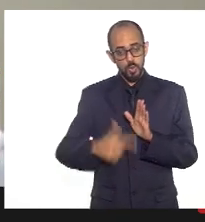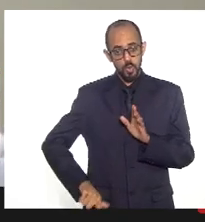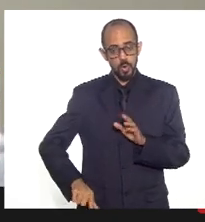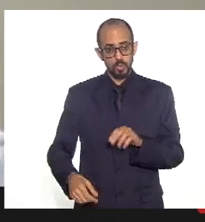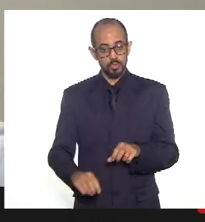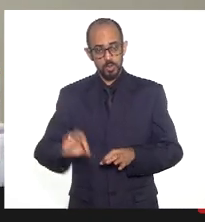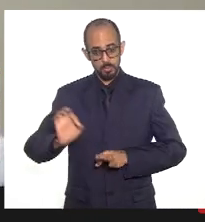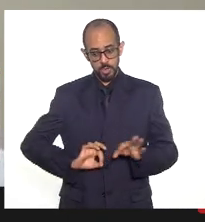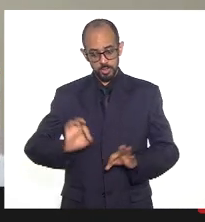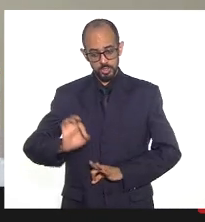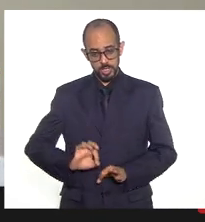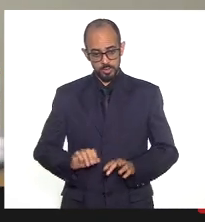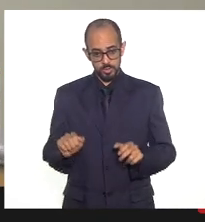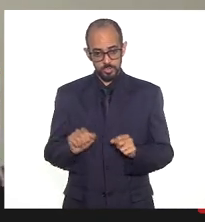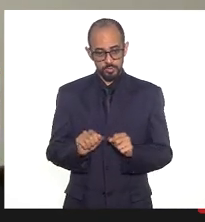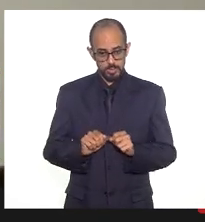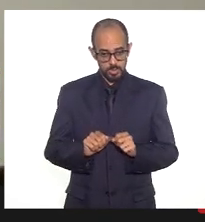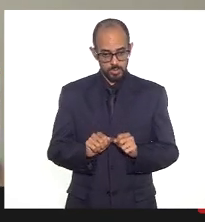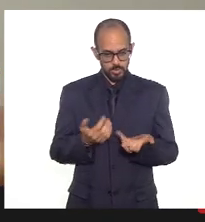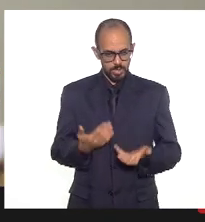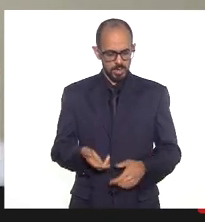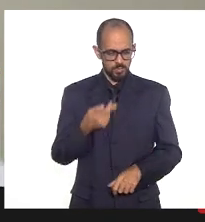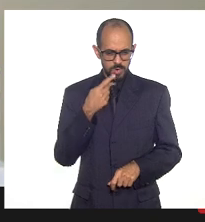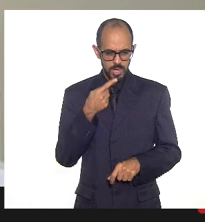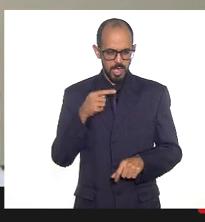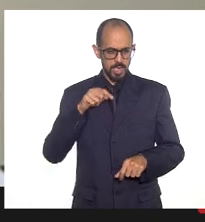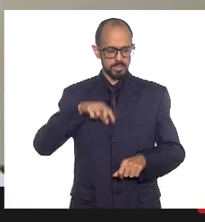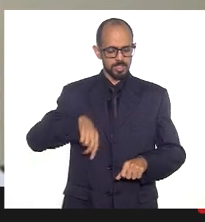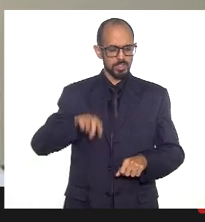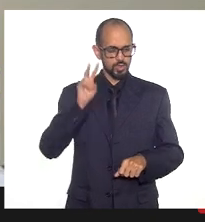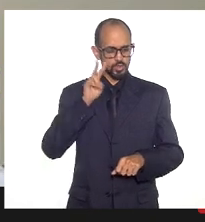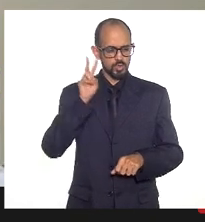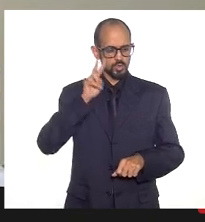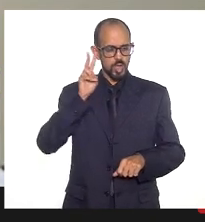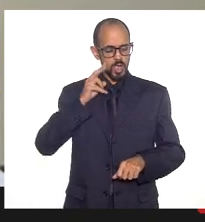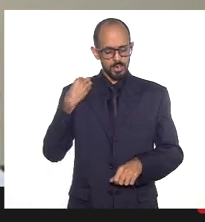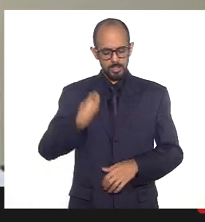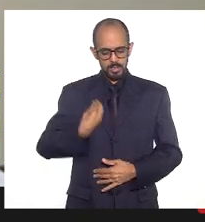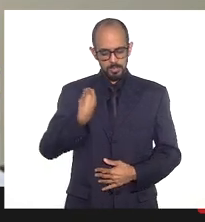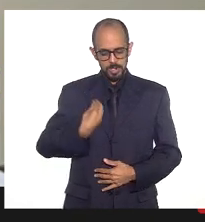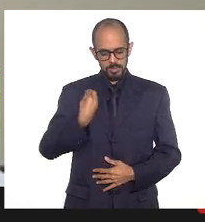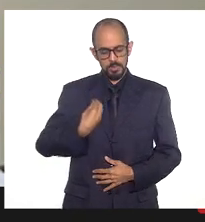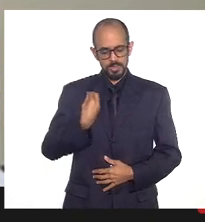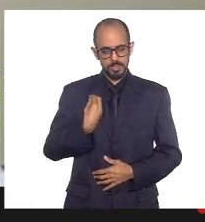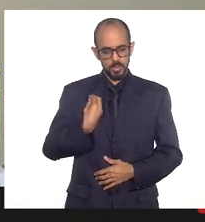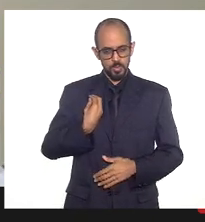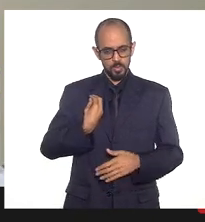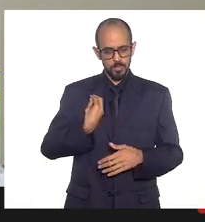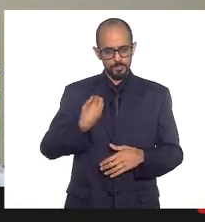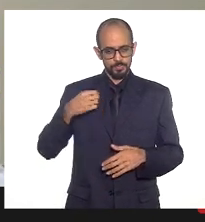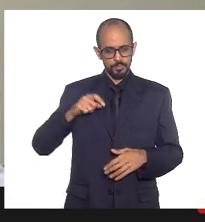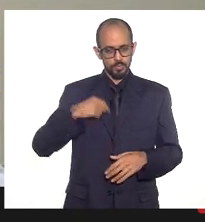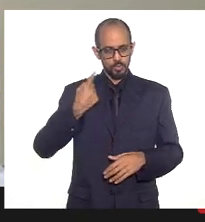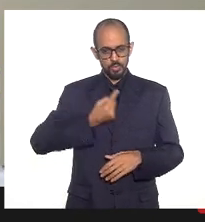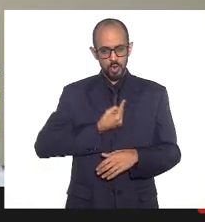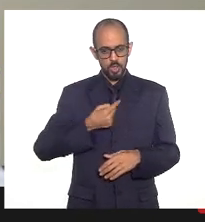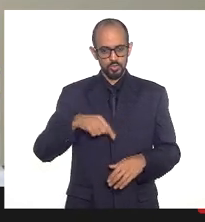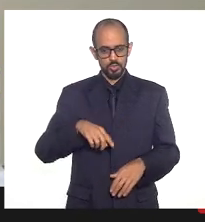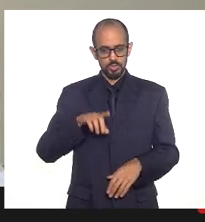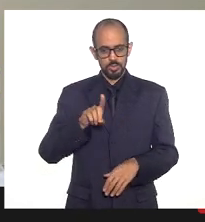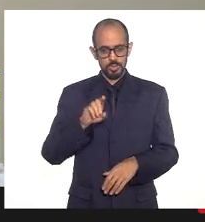por exemplo, destacar a histórica participação nessa luta do nosso decano em número de mandatos, que